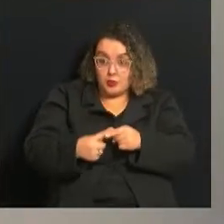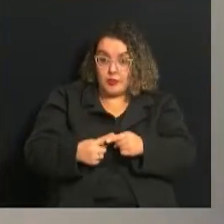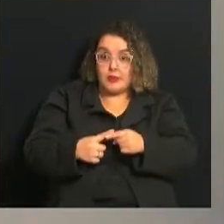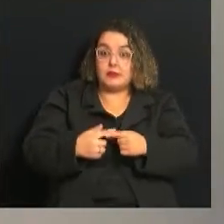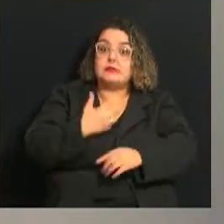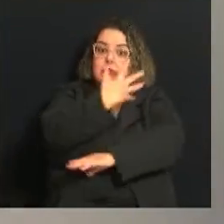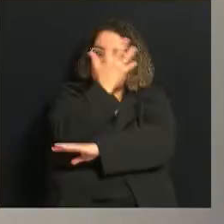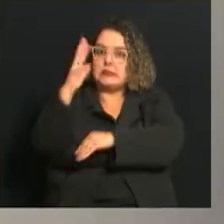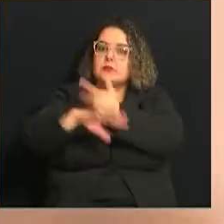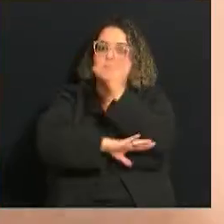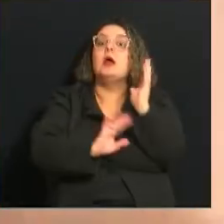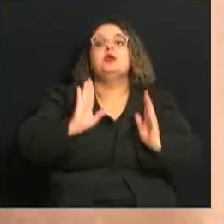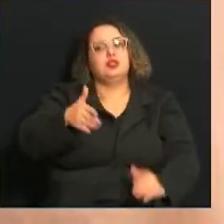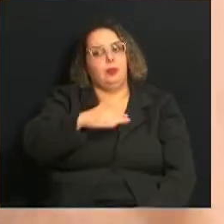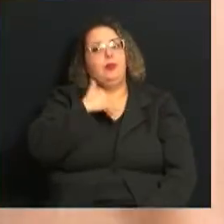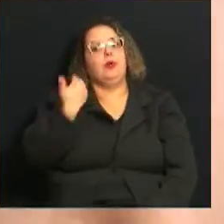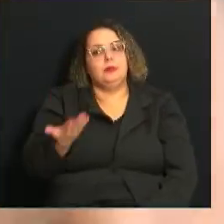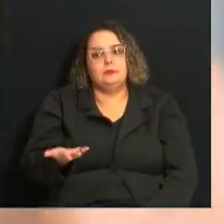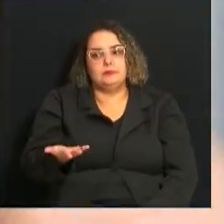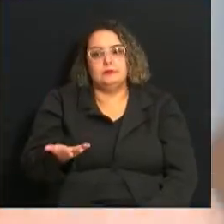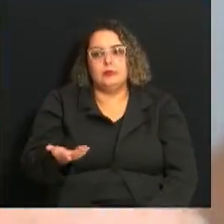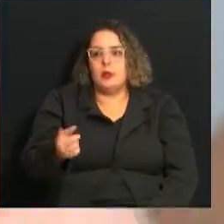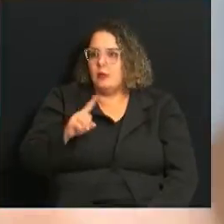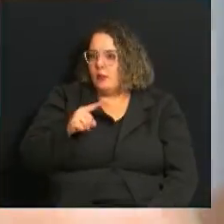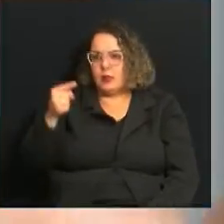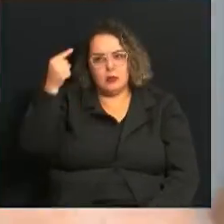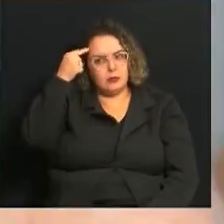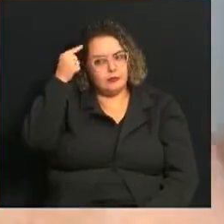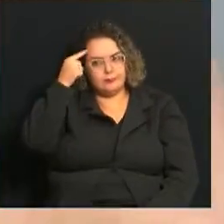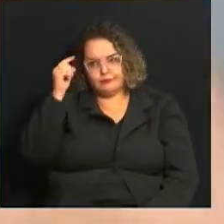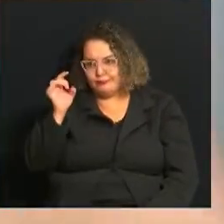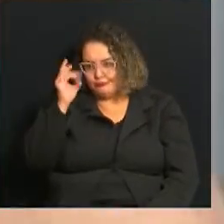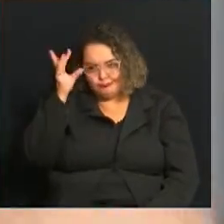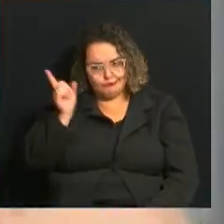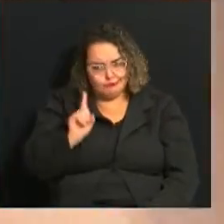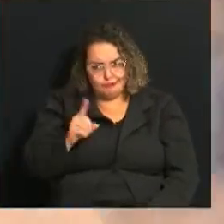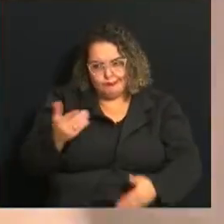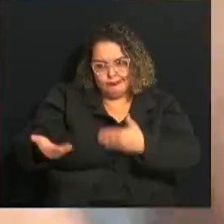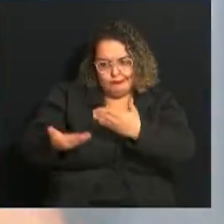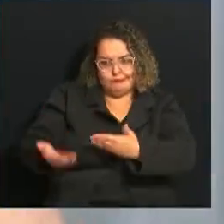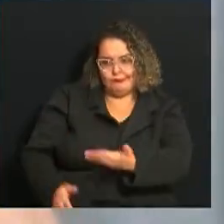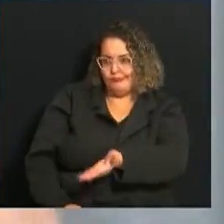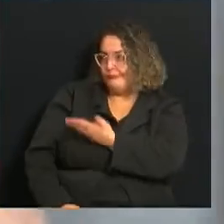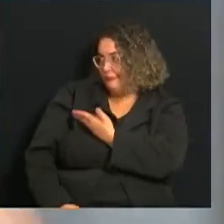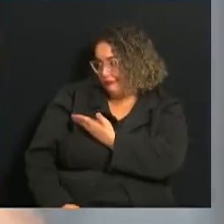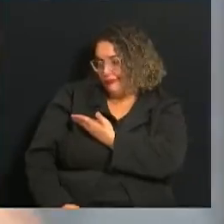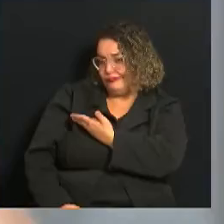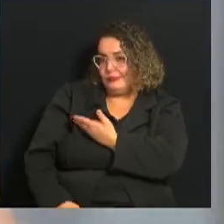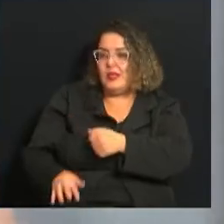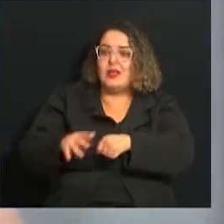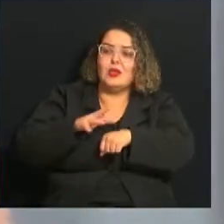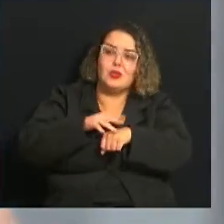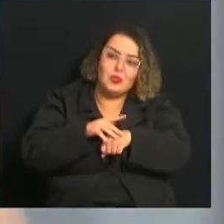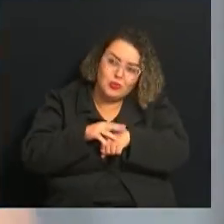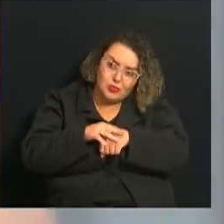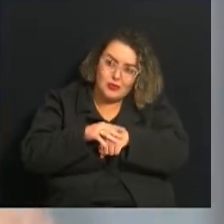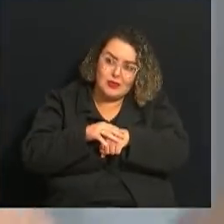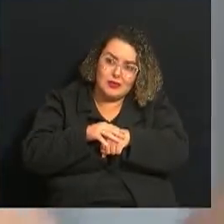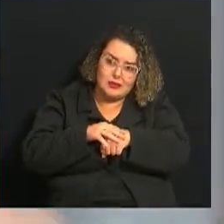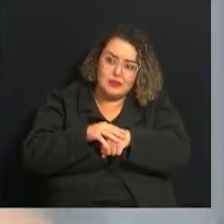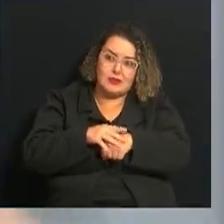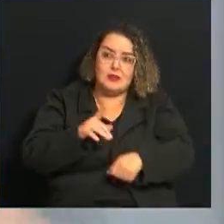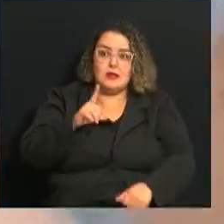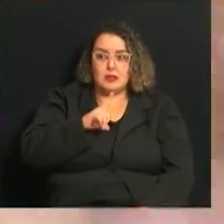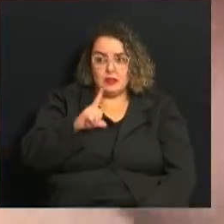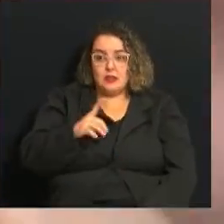teriam morrido. Mas não pense que é fácil lidar com eles, e ainda mais doentes. Tem a questão ambiental,